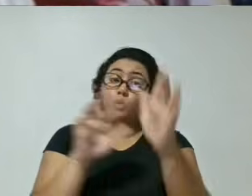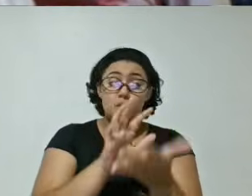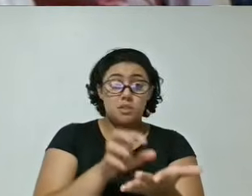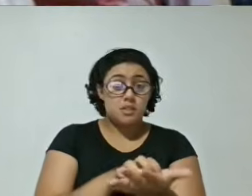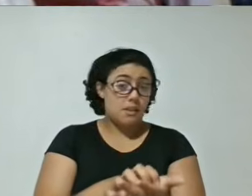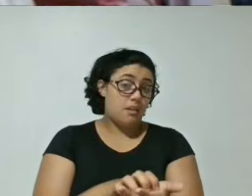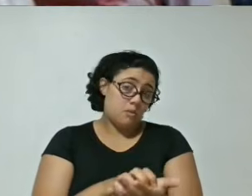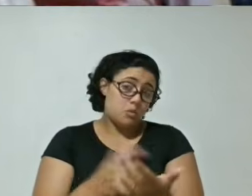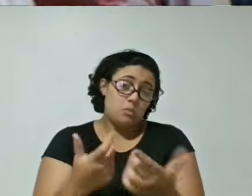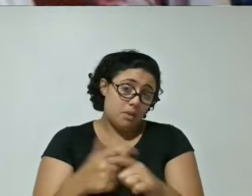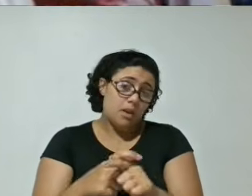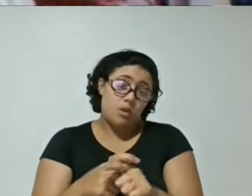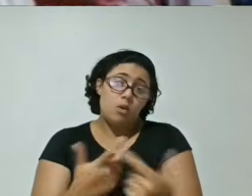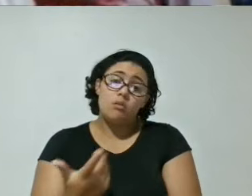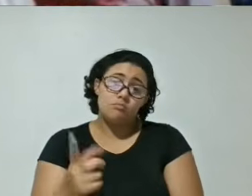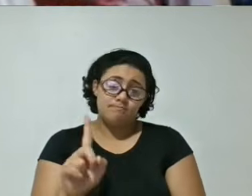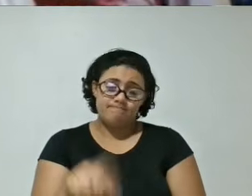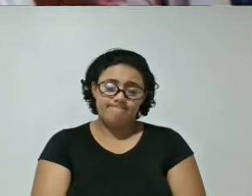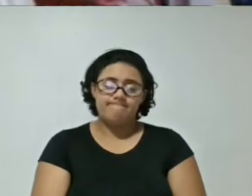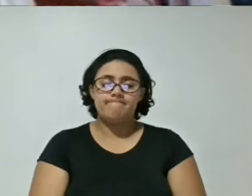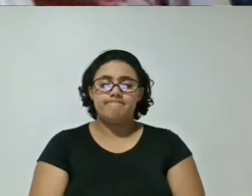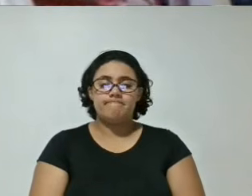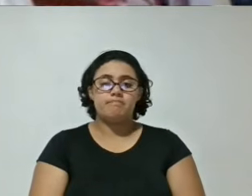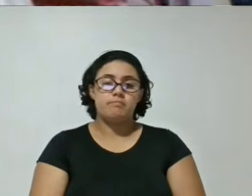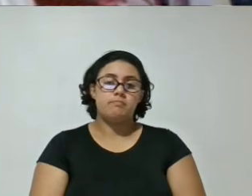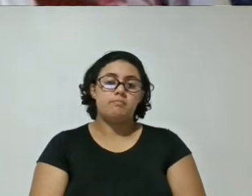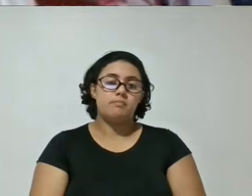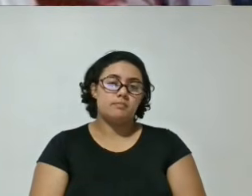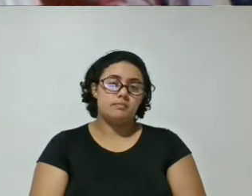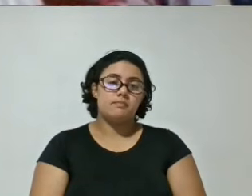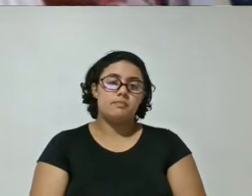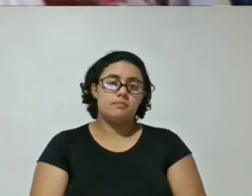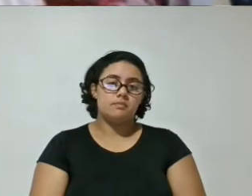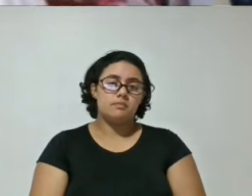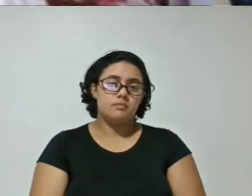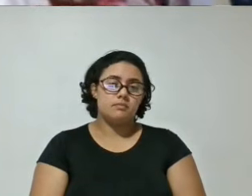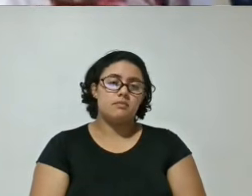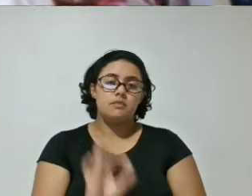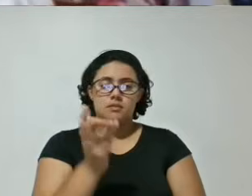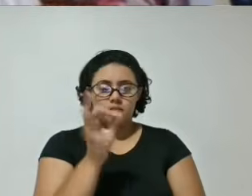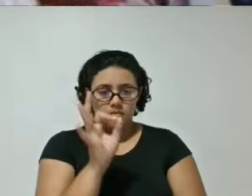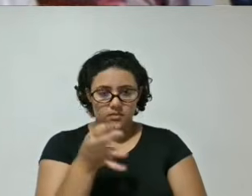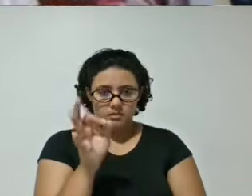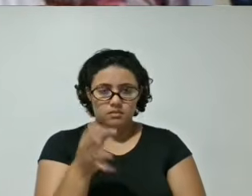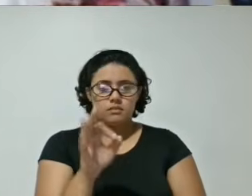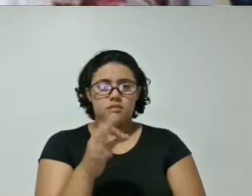limitróficas aí dessa malha, né? Com certeza. Também, né? Que não fica